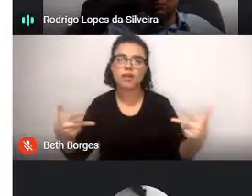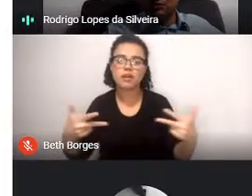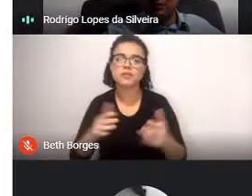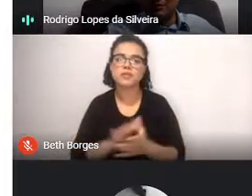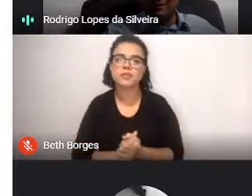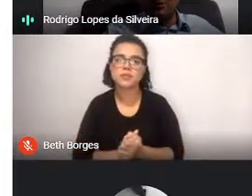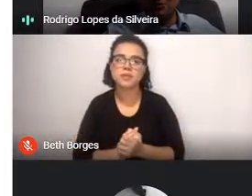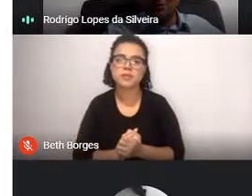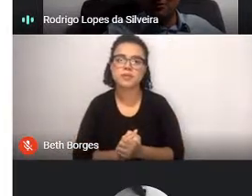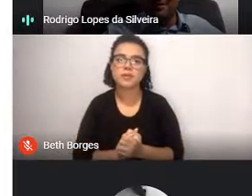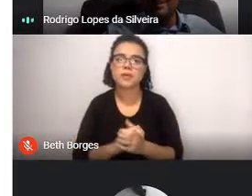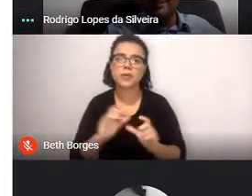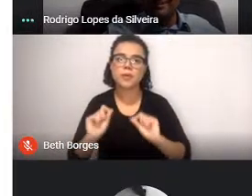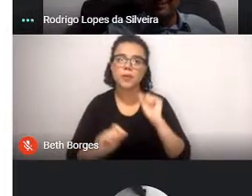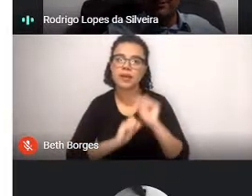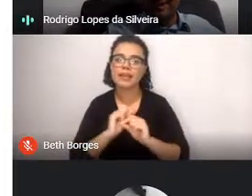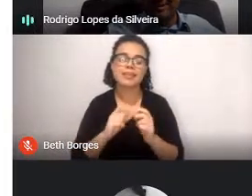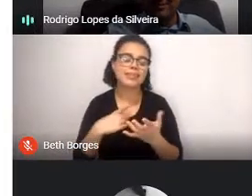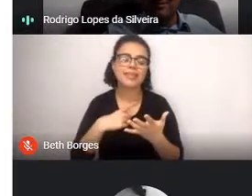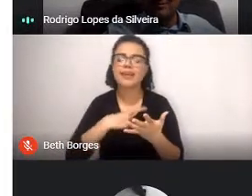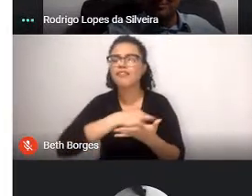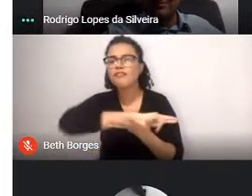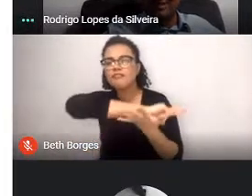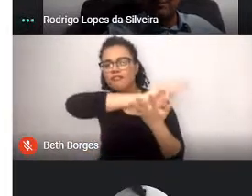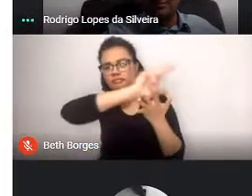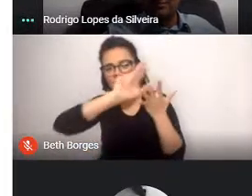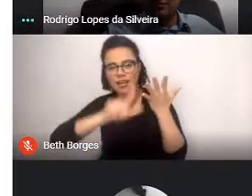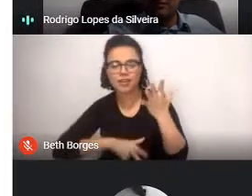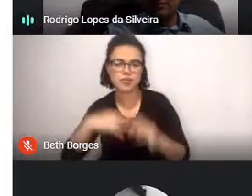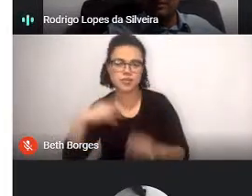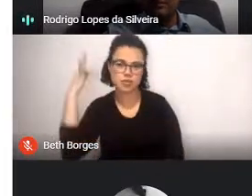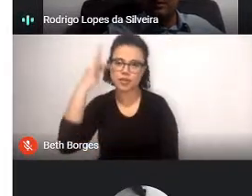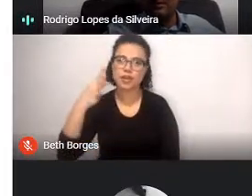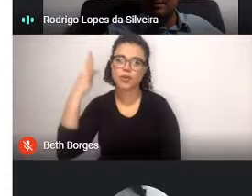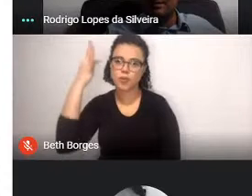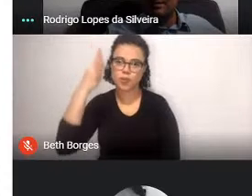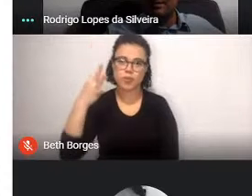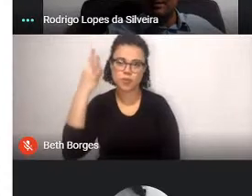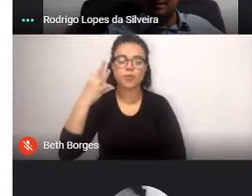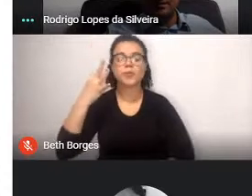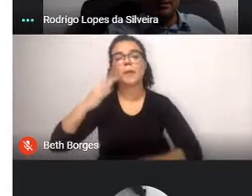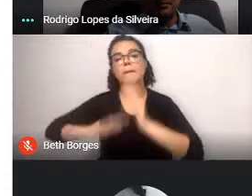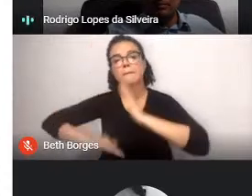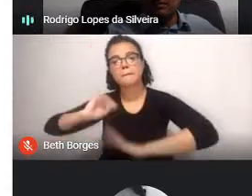ser injusto e não citar o nome de vários profissionais aí